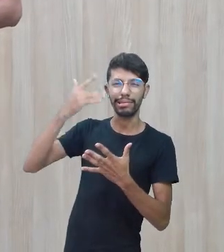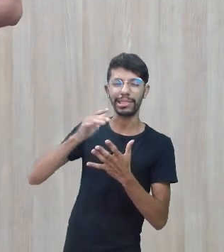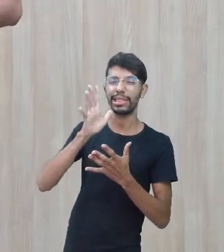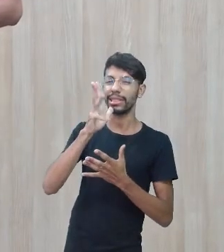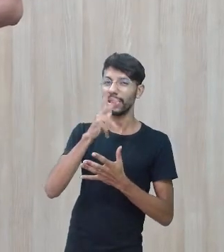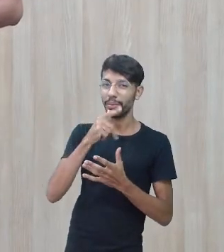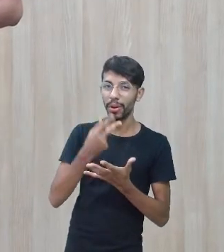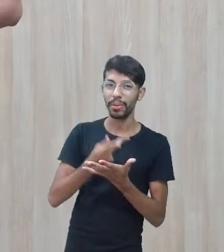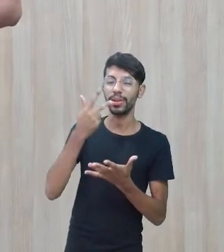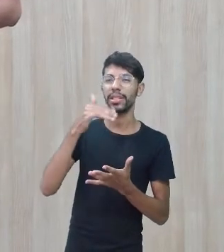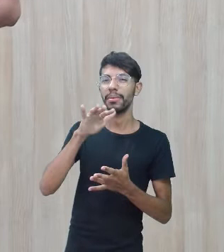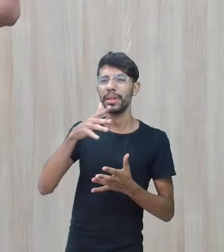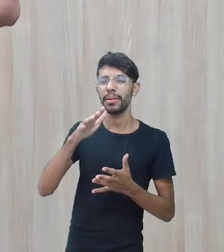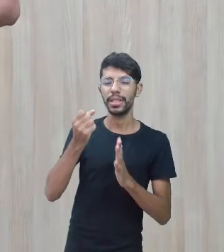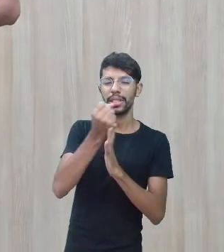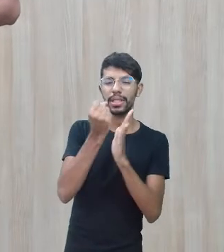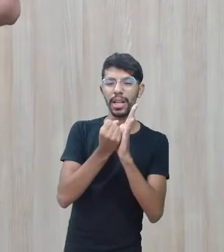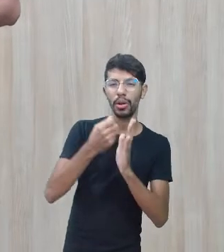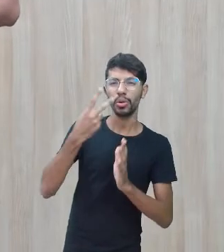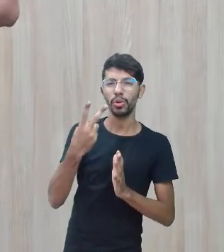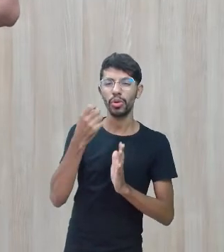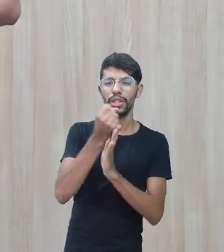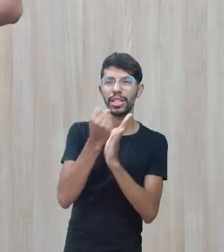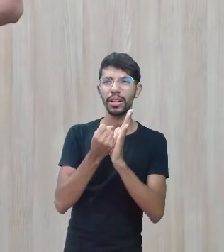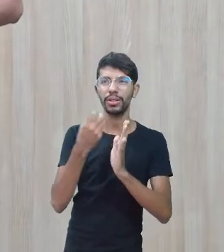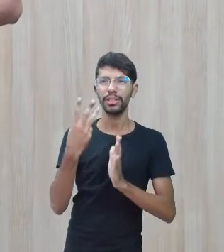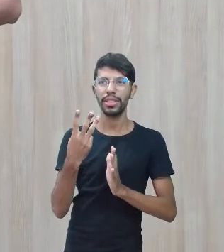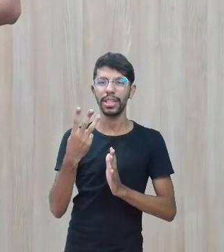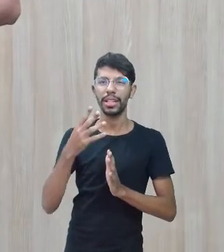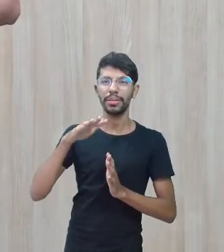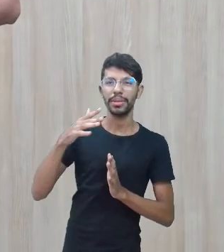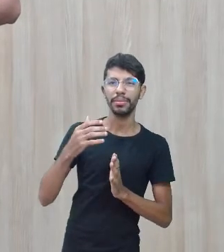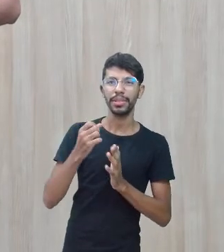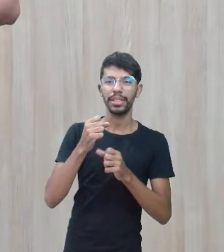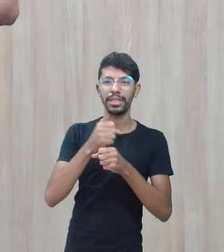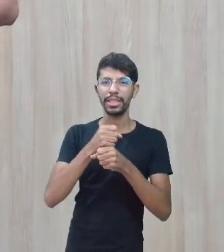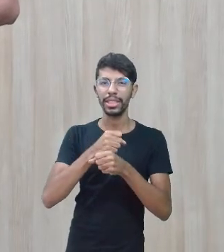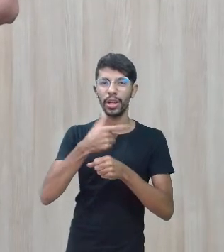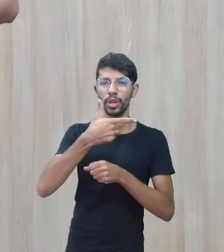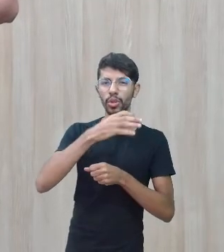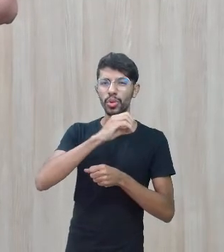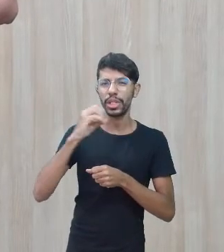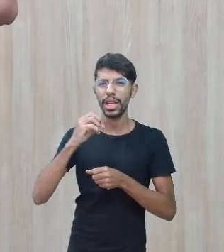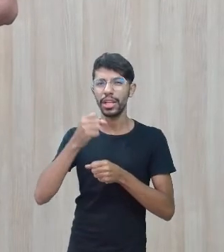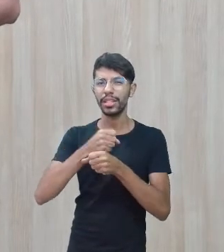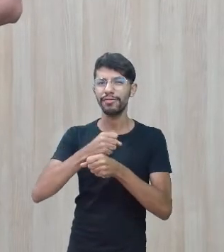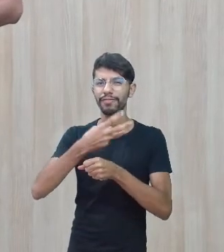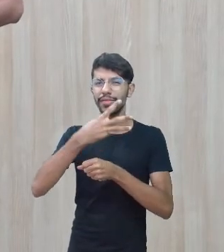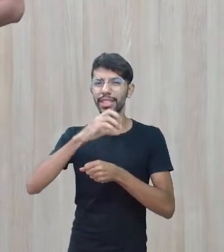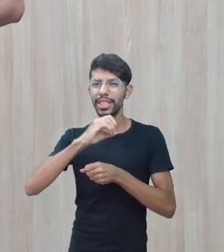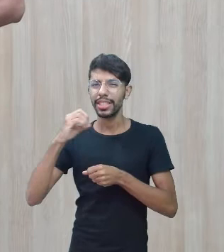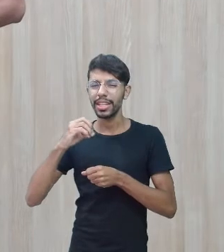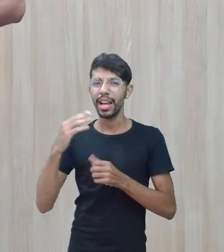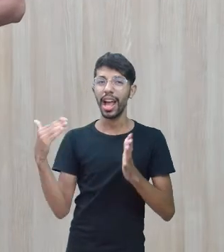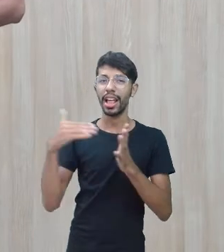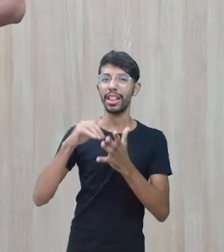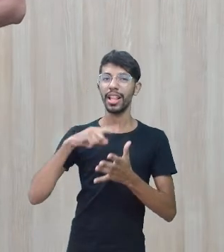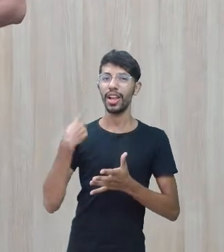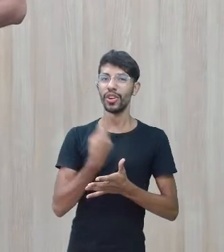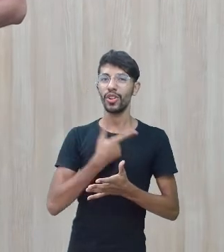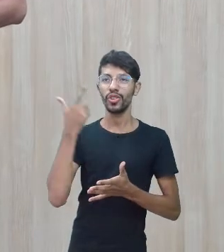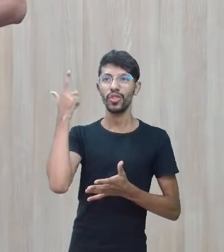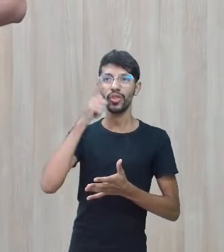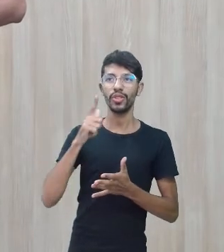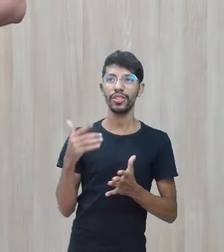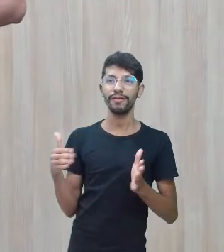vai no século 2, 3, ou seja, os anos 200, 300, até que nós chegássemos ao